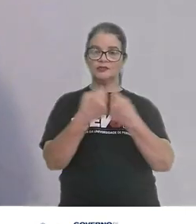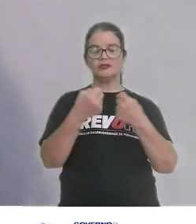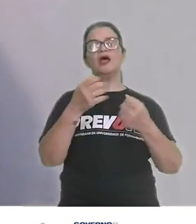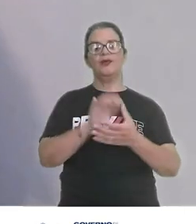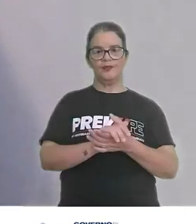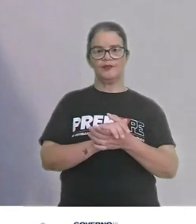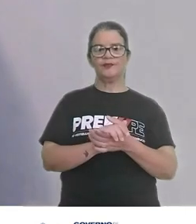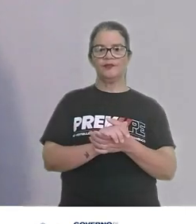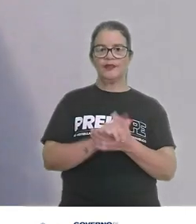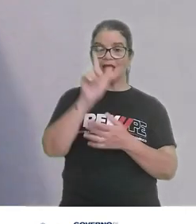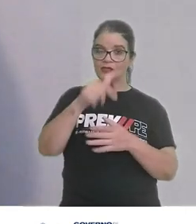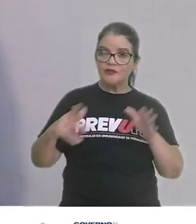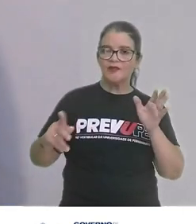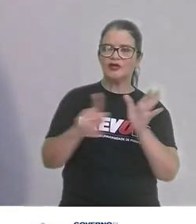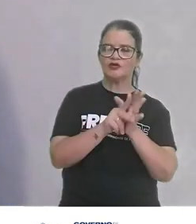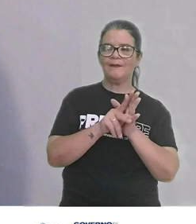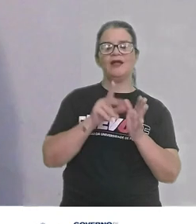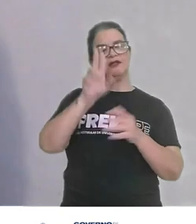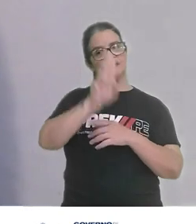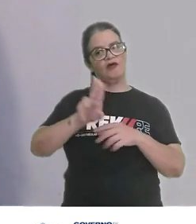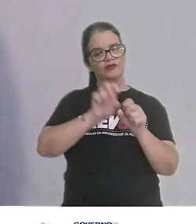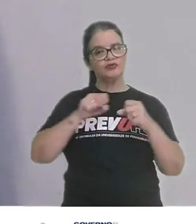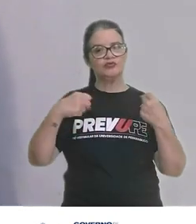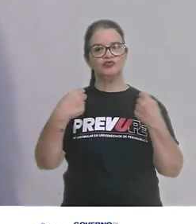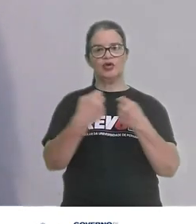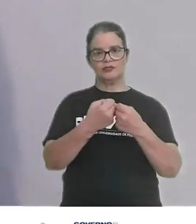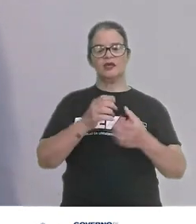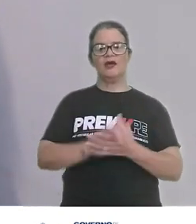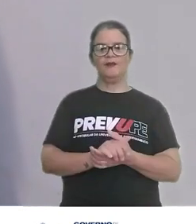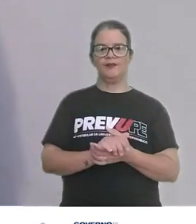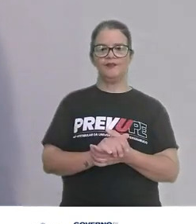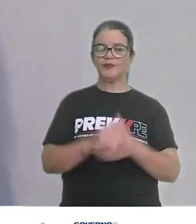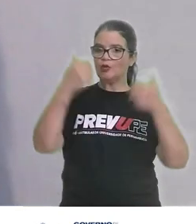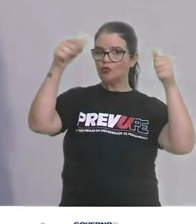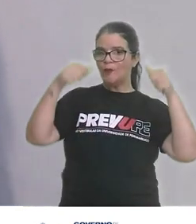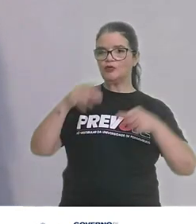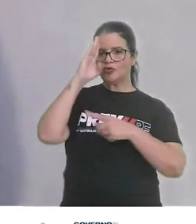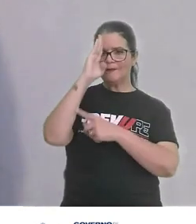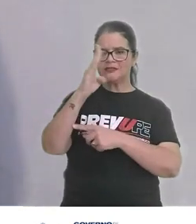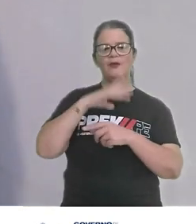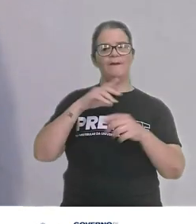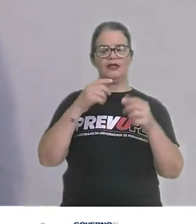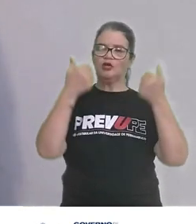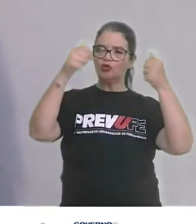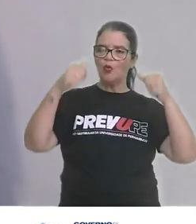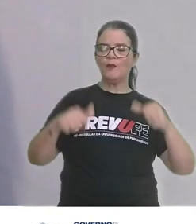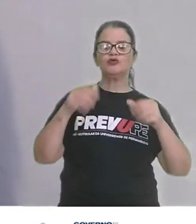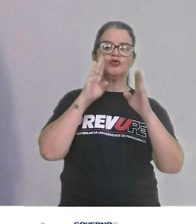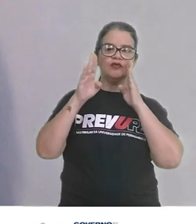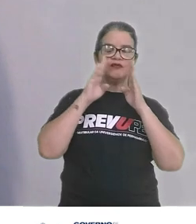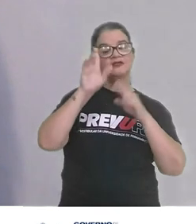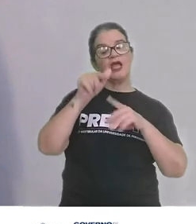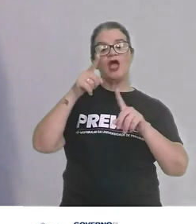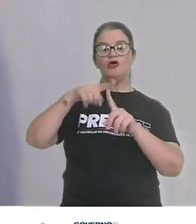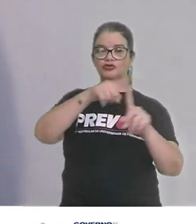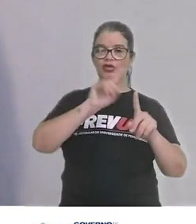aliás. Isso faz parte da função social do post, principalmente do post no Facebook, que é o gênero